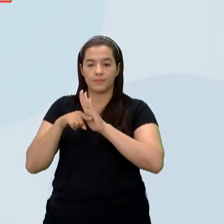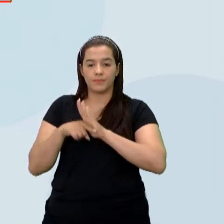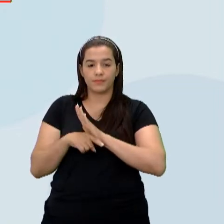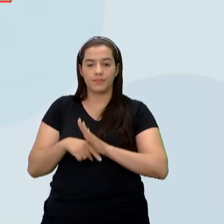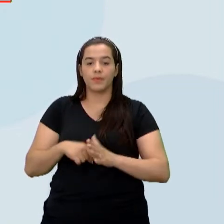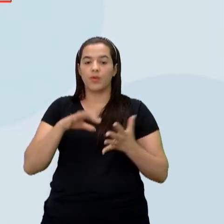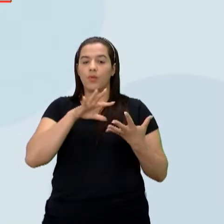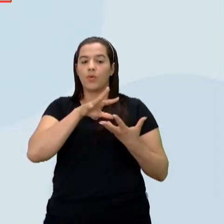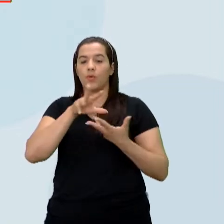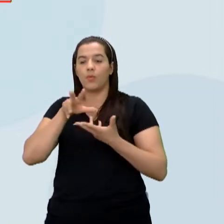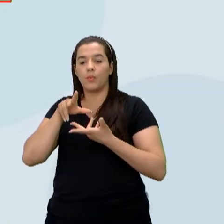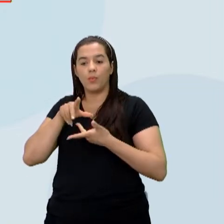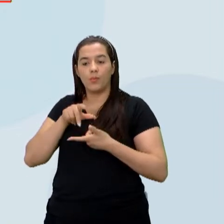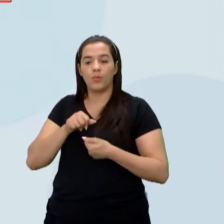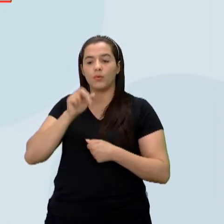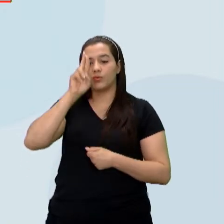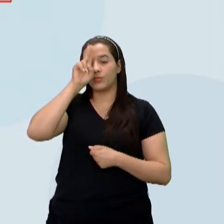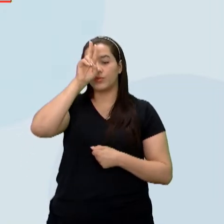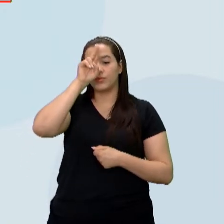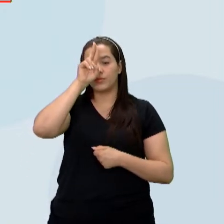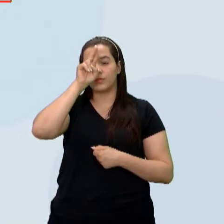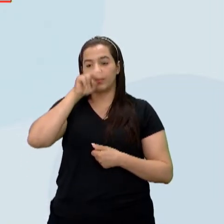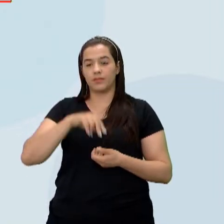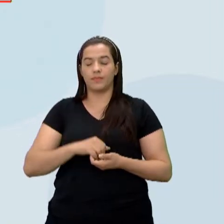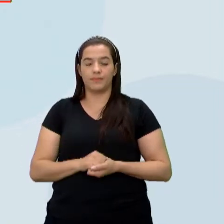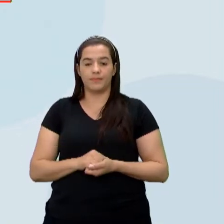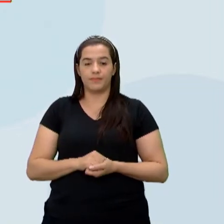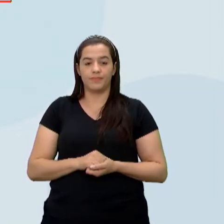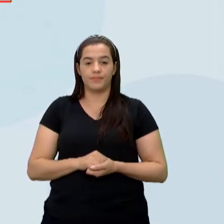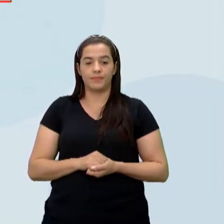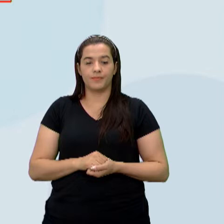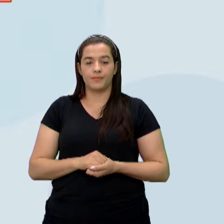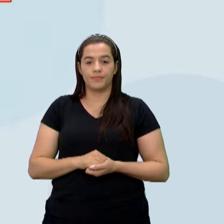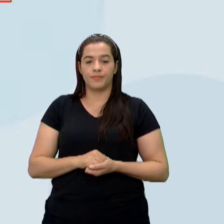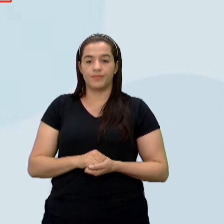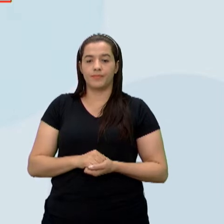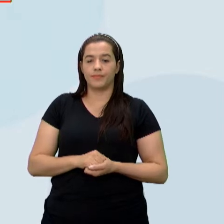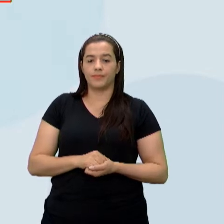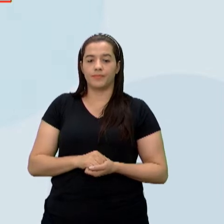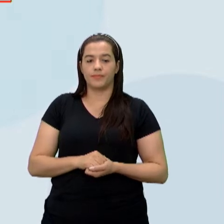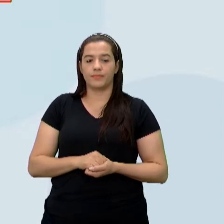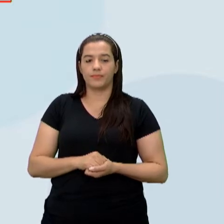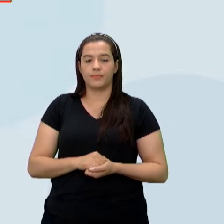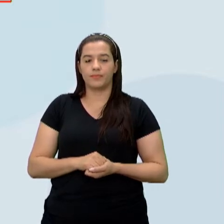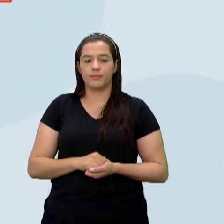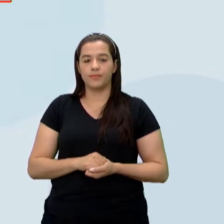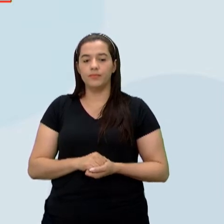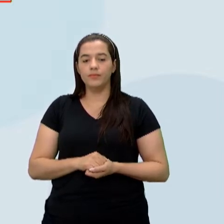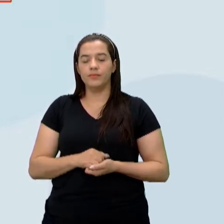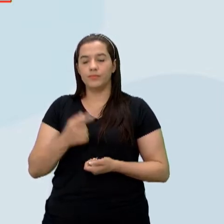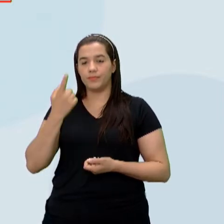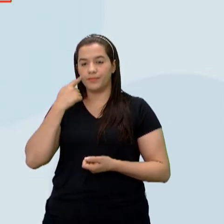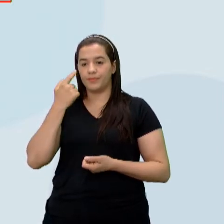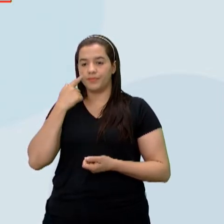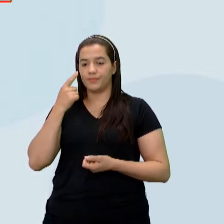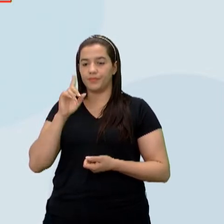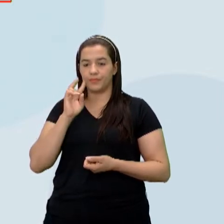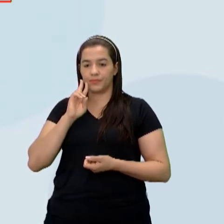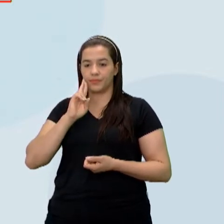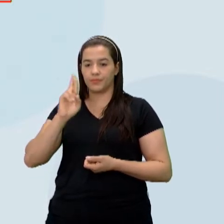investigar o mundo dos insetos. Então, nós temos aqui, ó, uma